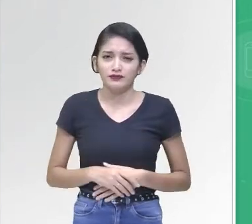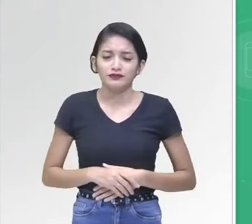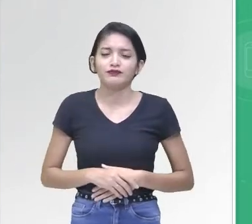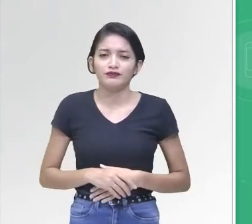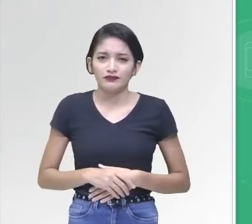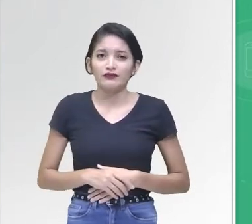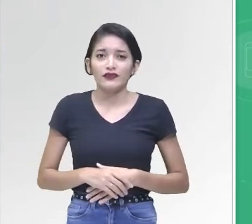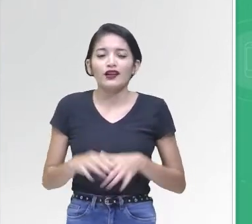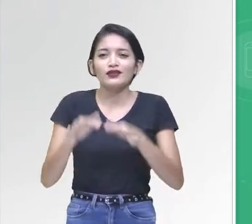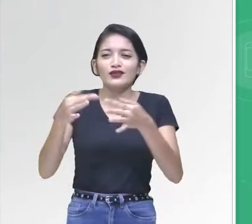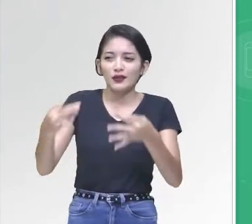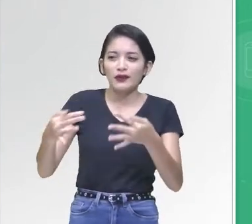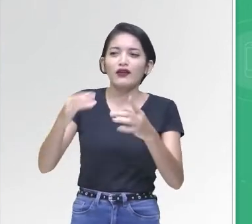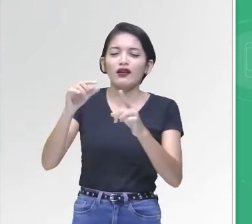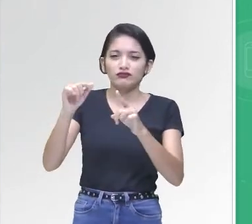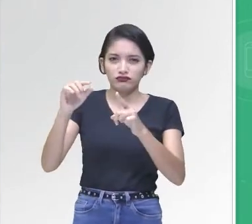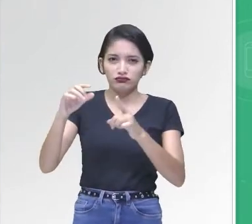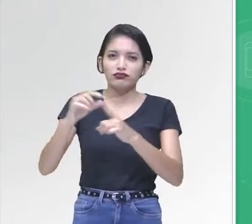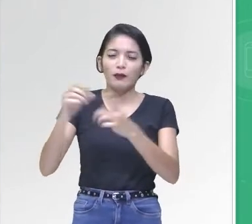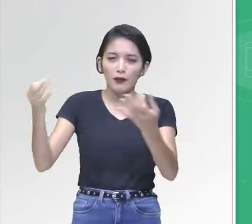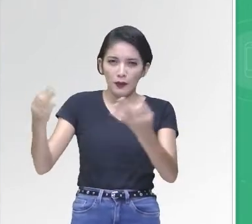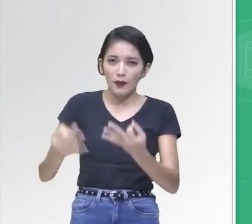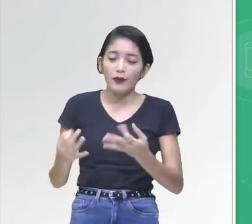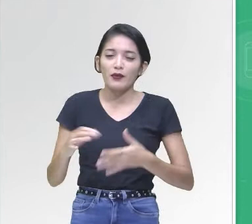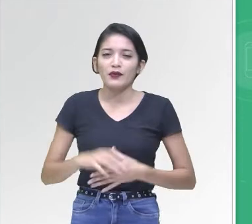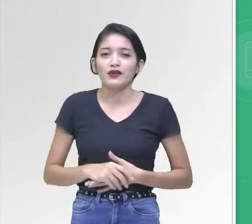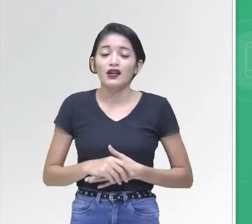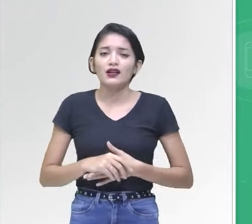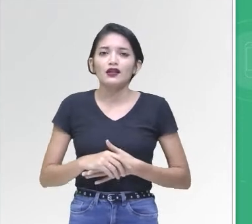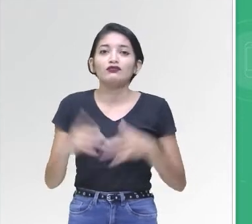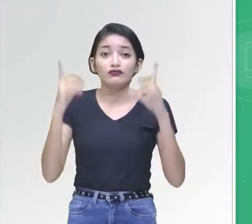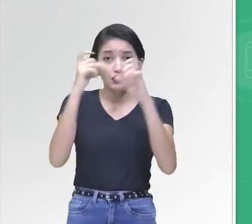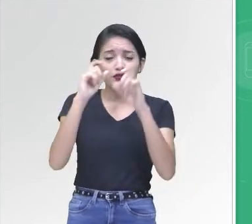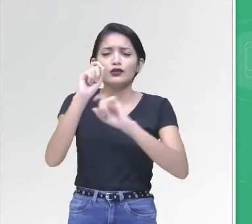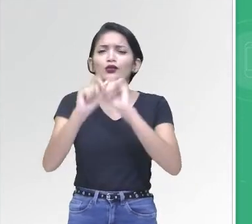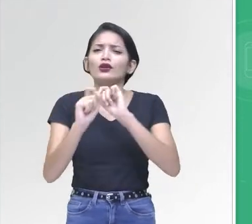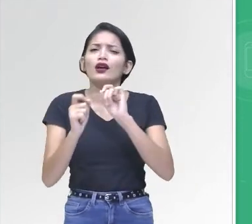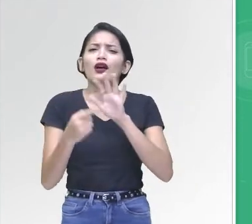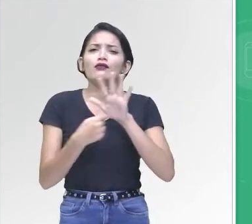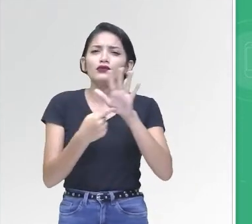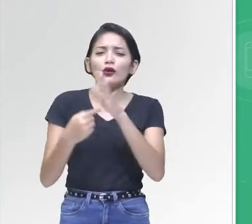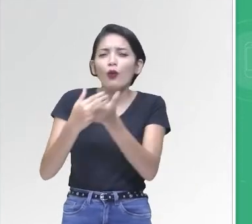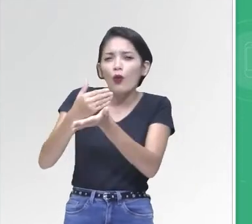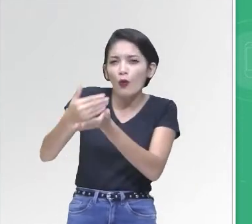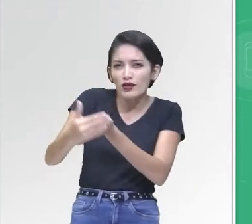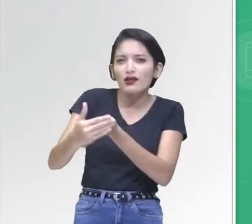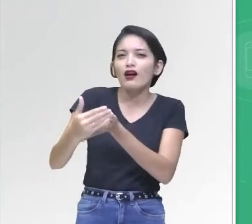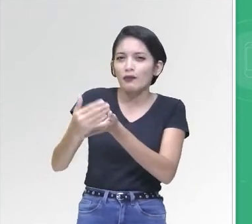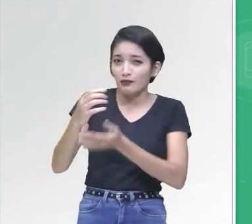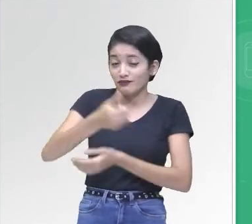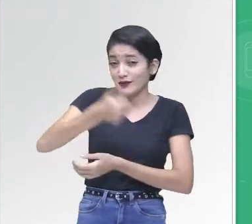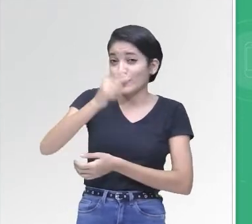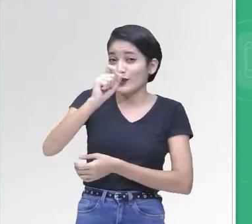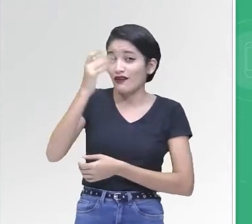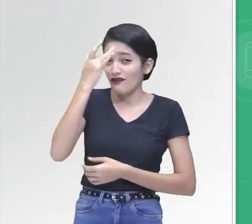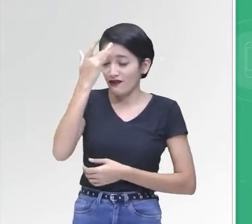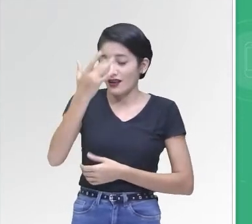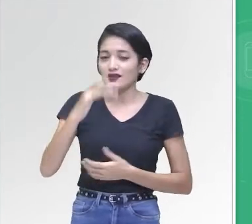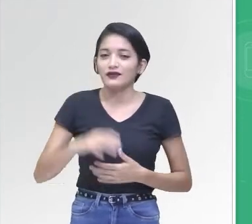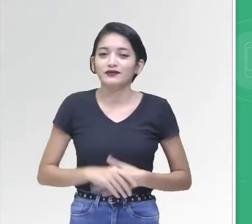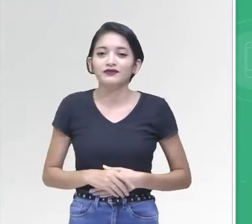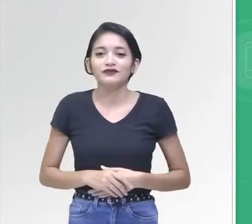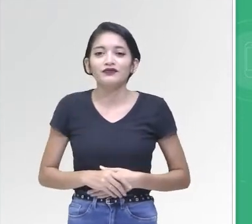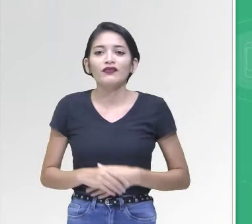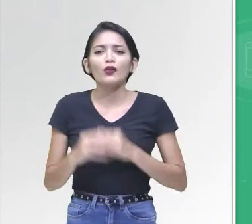porque são mais fáceis. Para a gente entender o mais difícil, eu tenho que começar a partir do fácil, né? E acompanhado